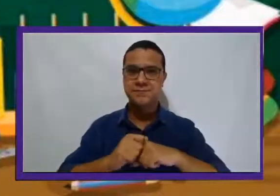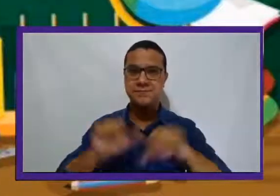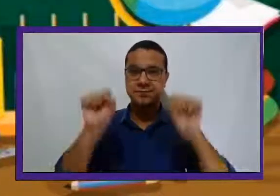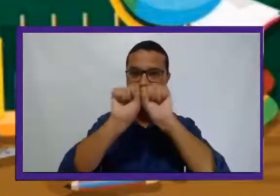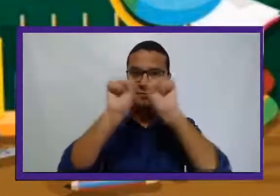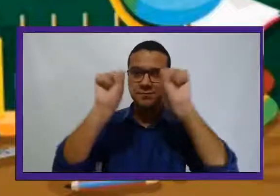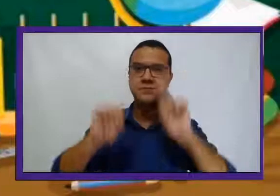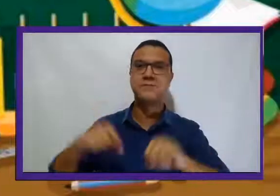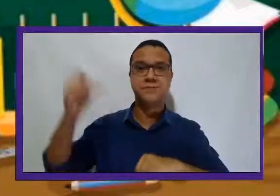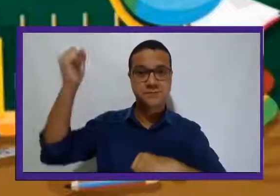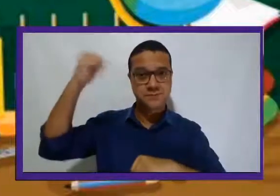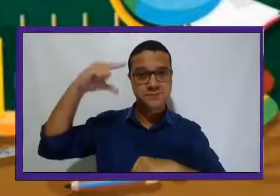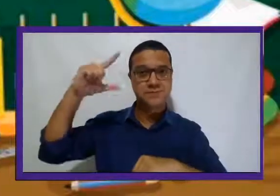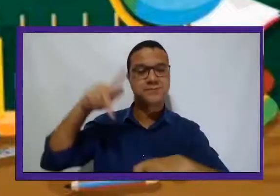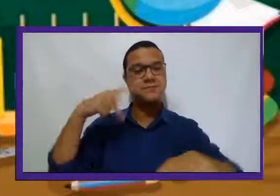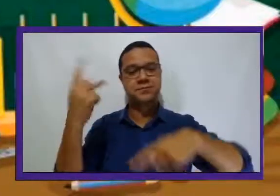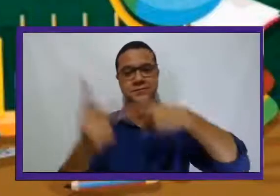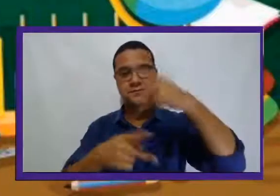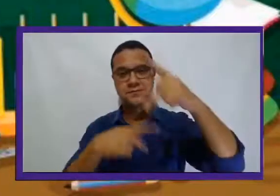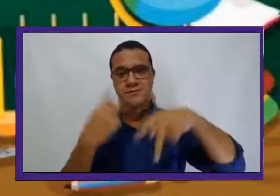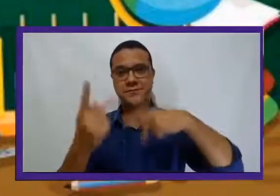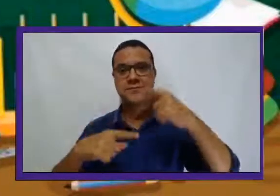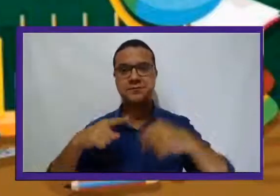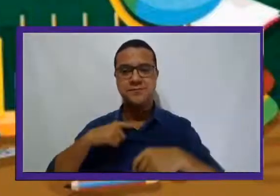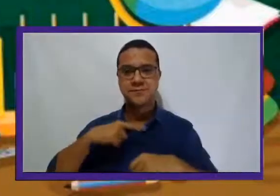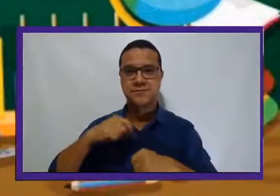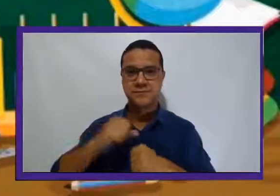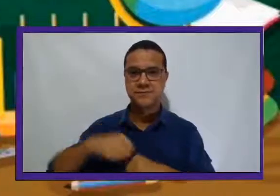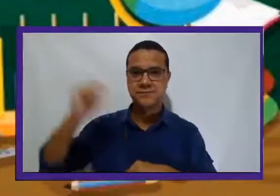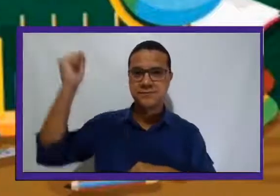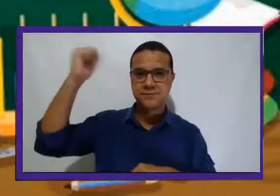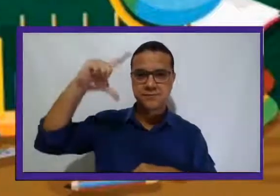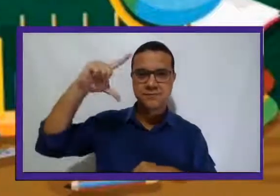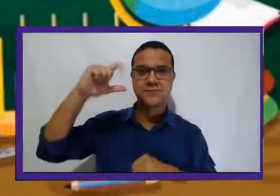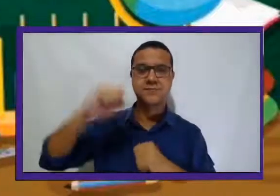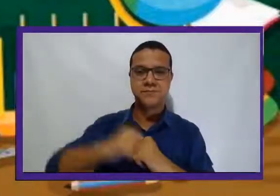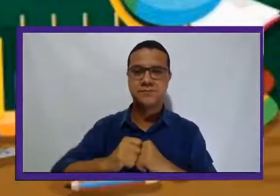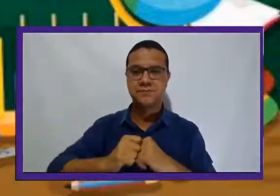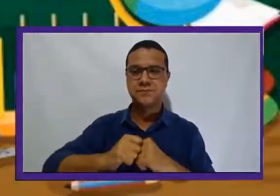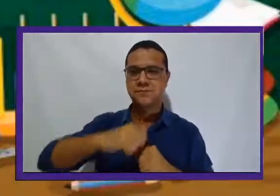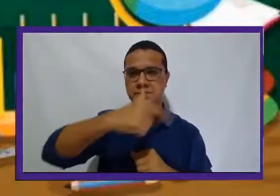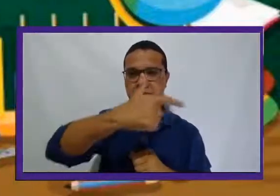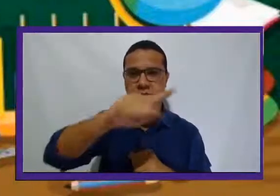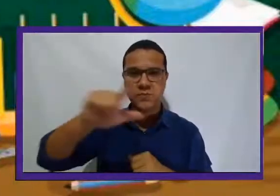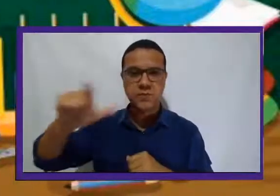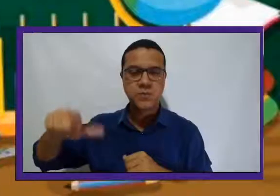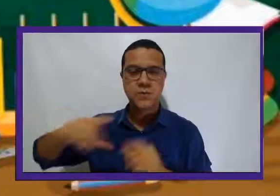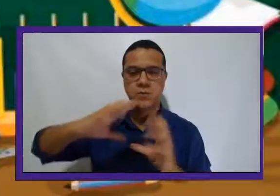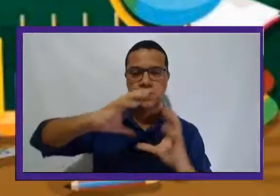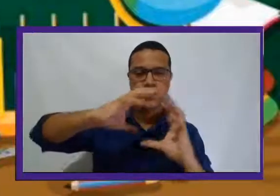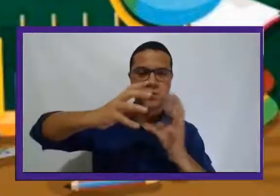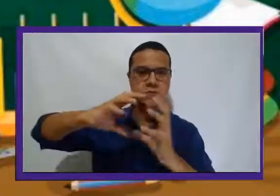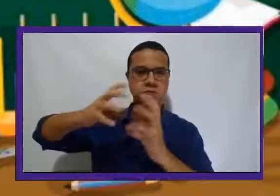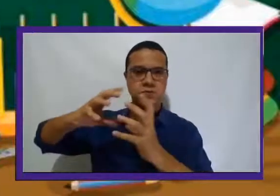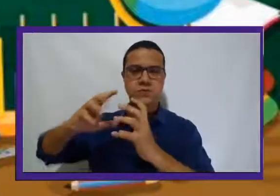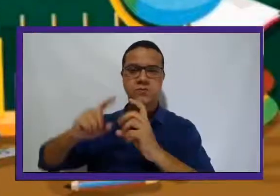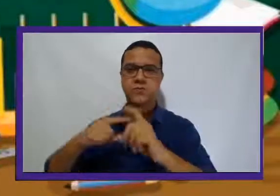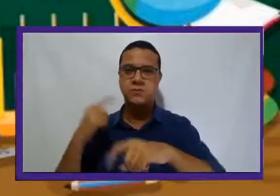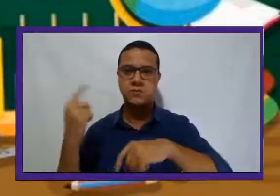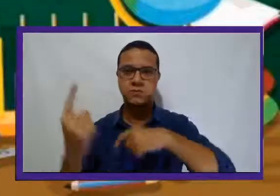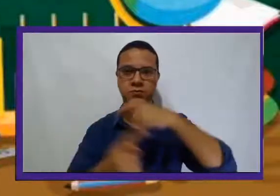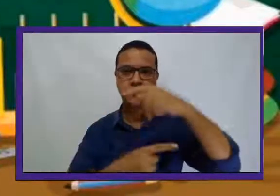E lá existe o nosso sistema solar Onde tem o sol E todos os planetas Que